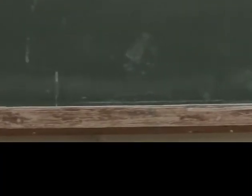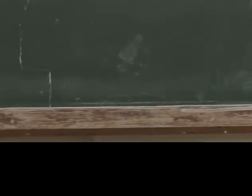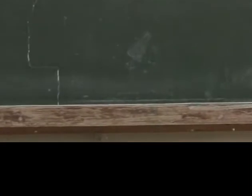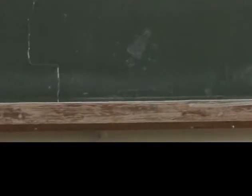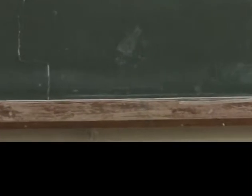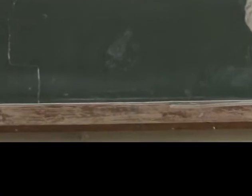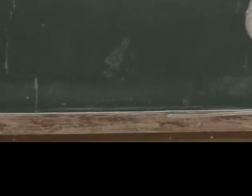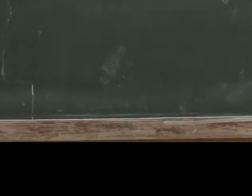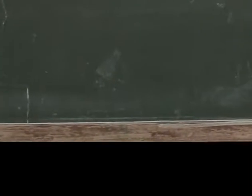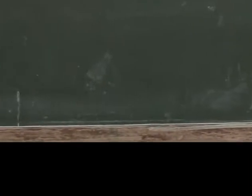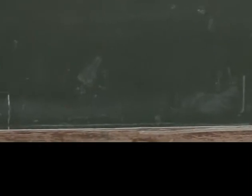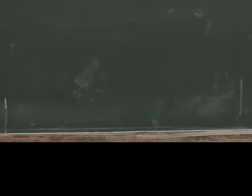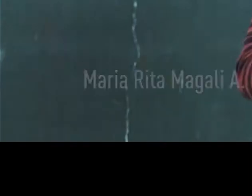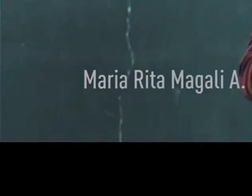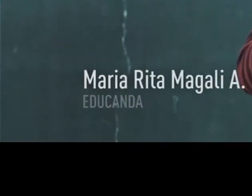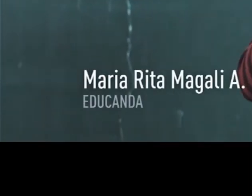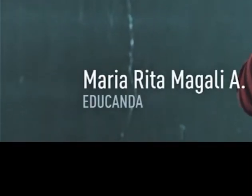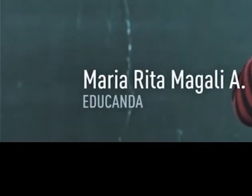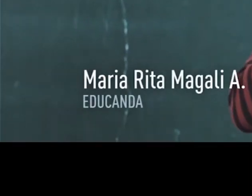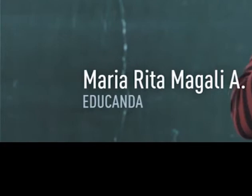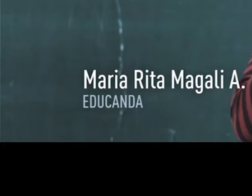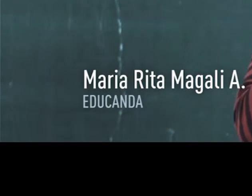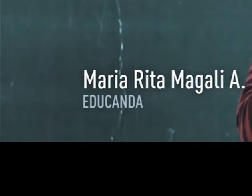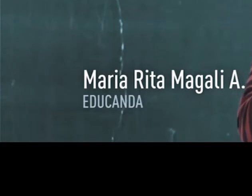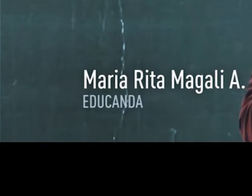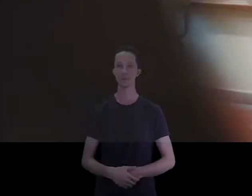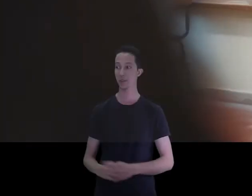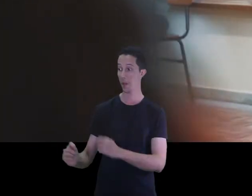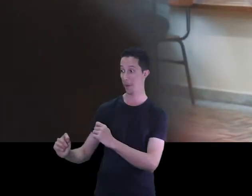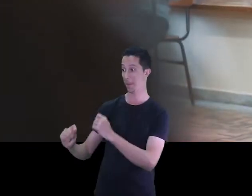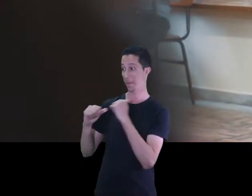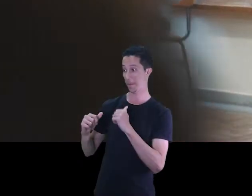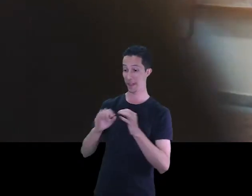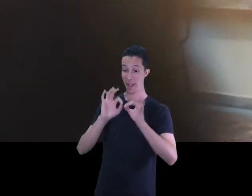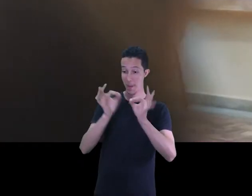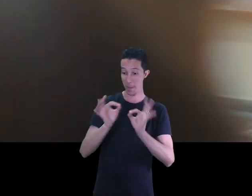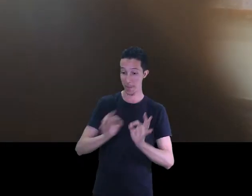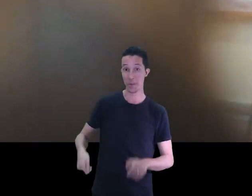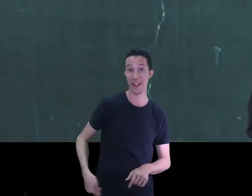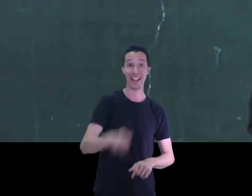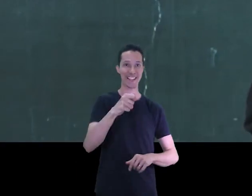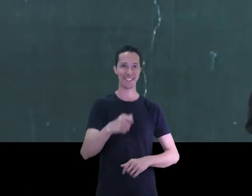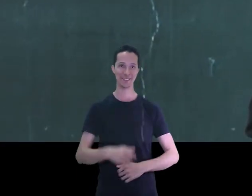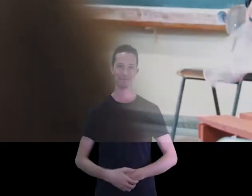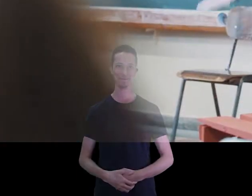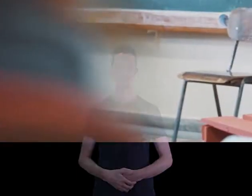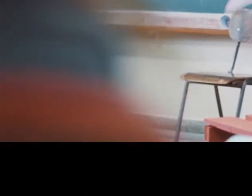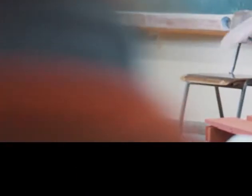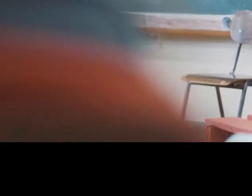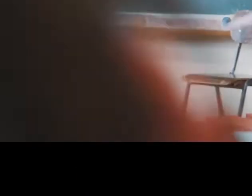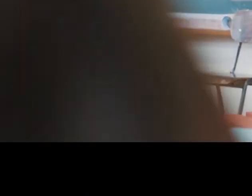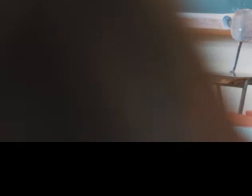Gente, o cabide ainda existe? Sim. Ele foi ressignificado? Sim. Uma pessoa me deu uma ideia para fazer uma raquete.